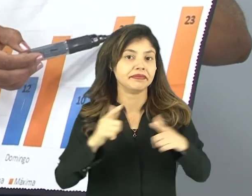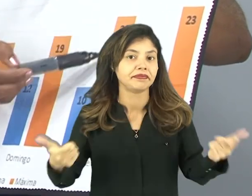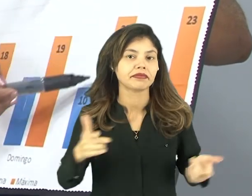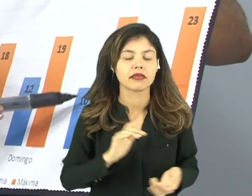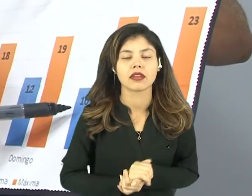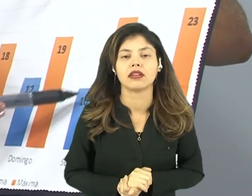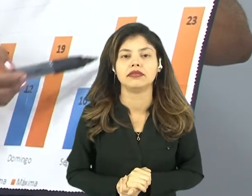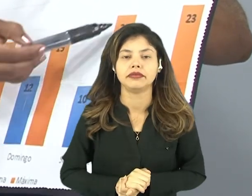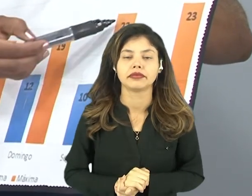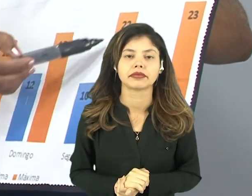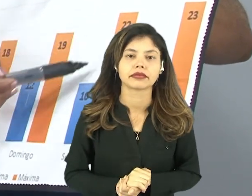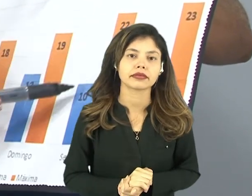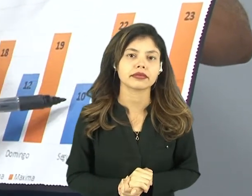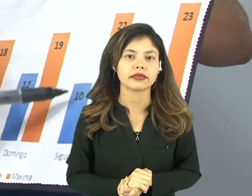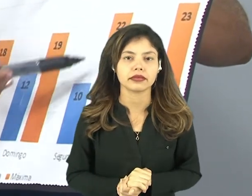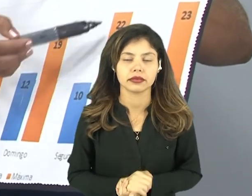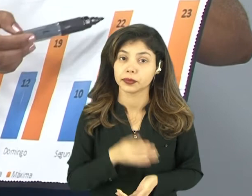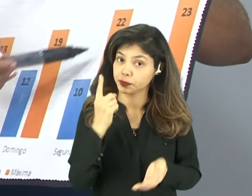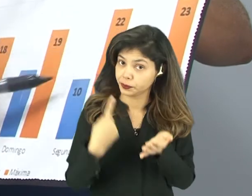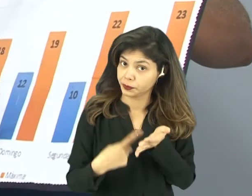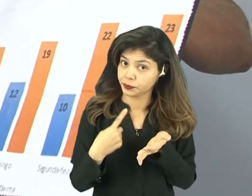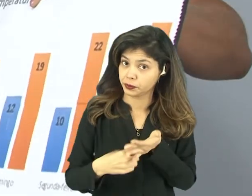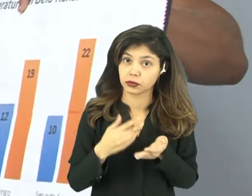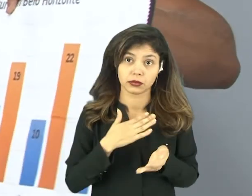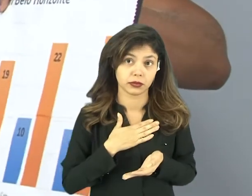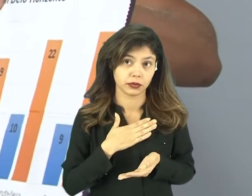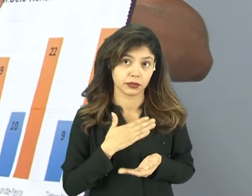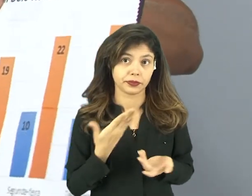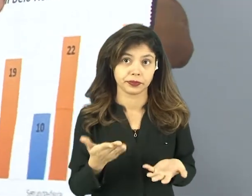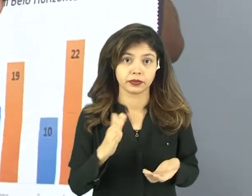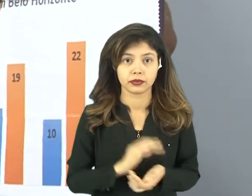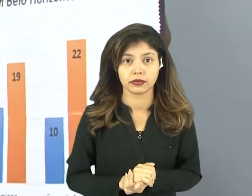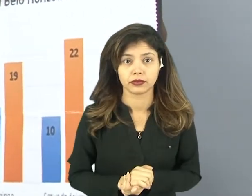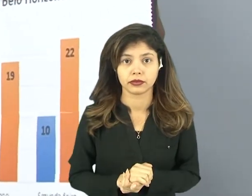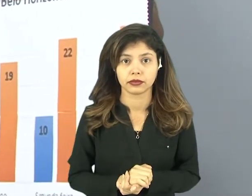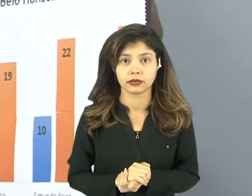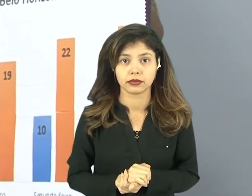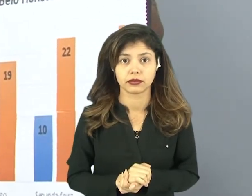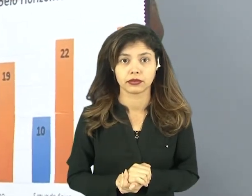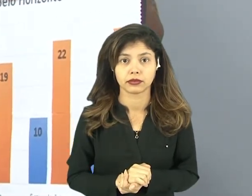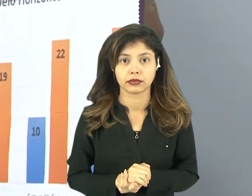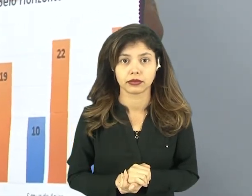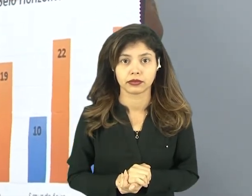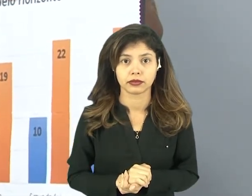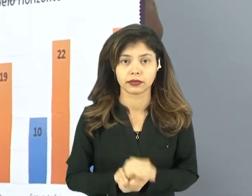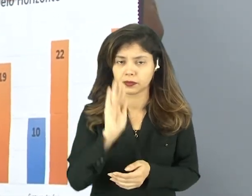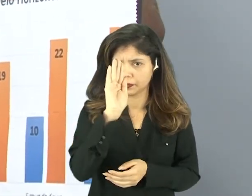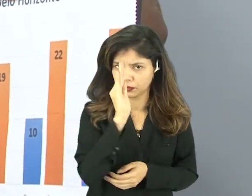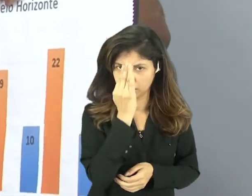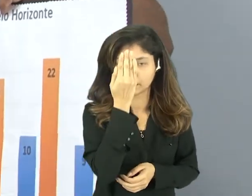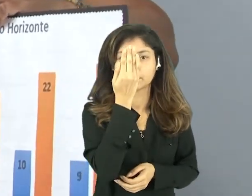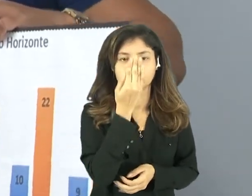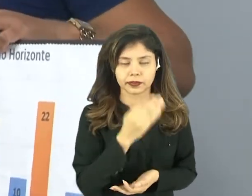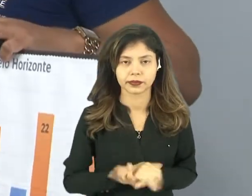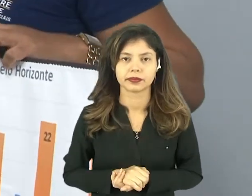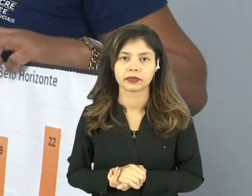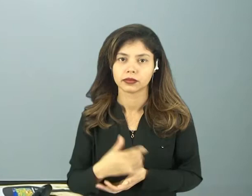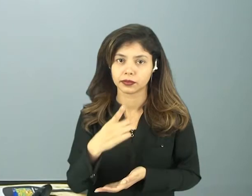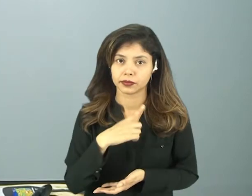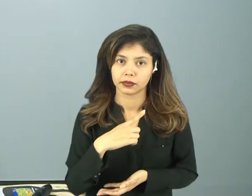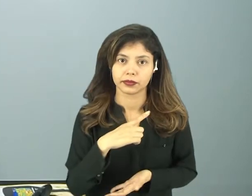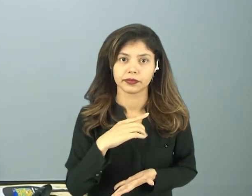não aqui, ó. Aqui, vocês concordam comigo? Então, essa alternativa é falsa. Então, nós